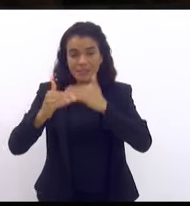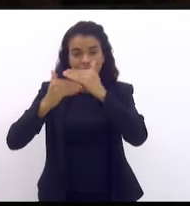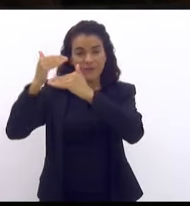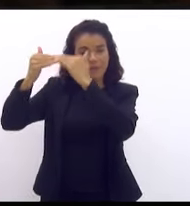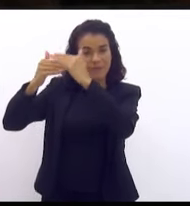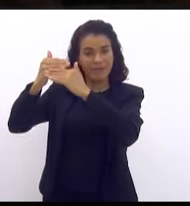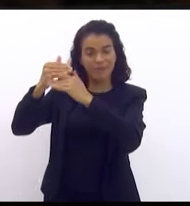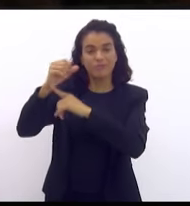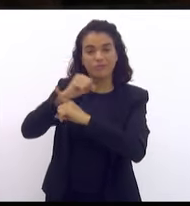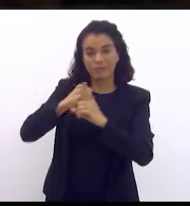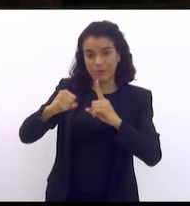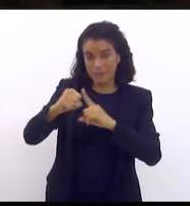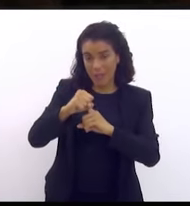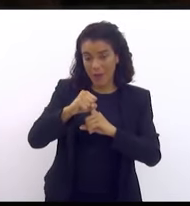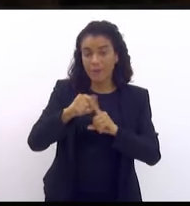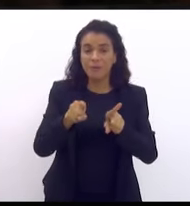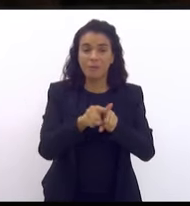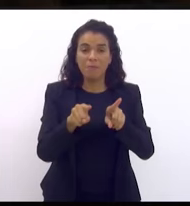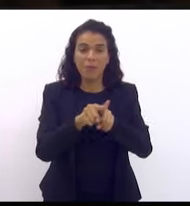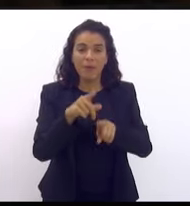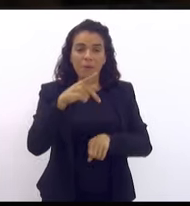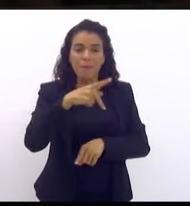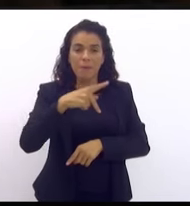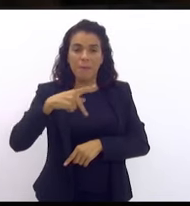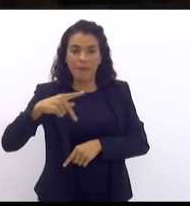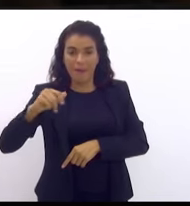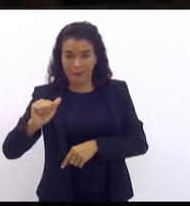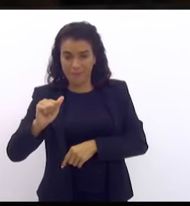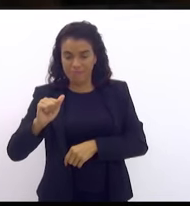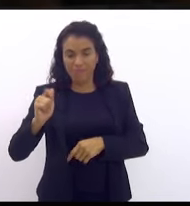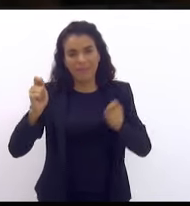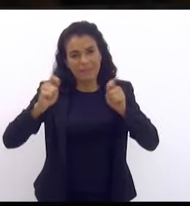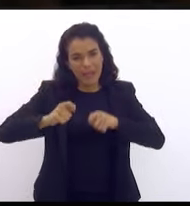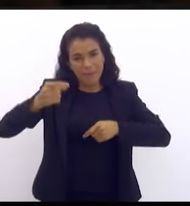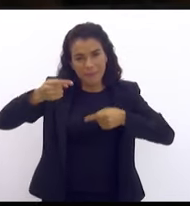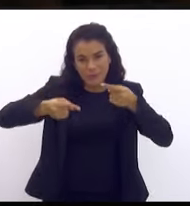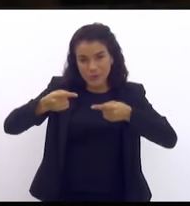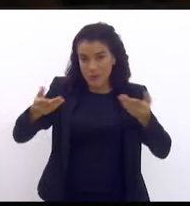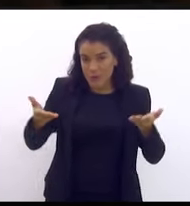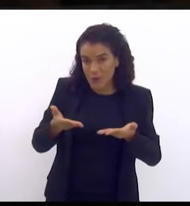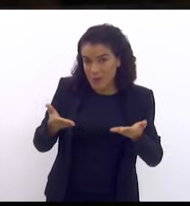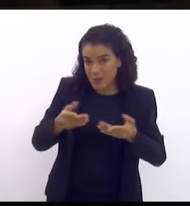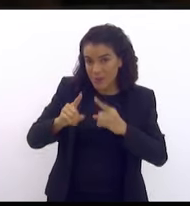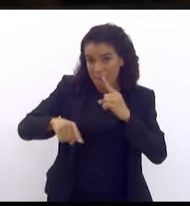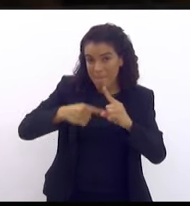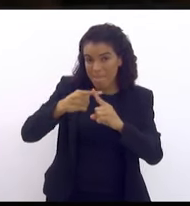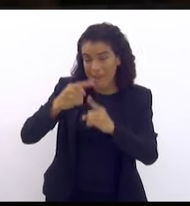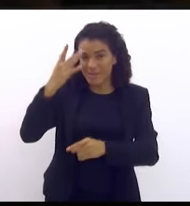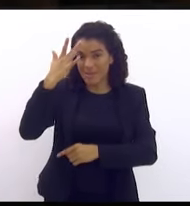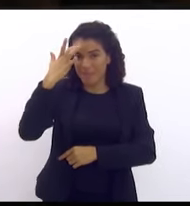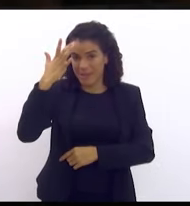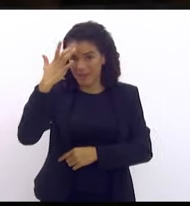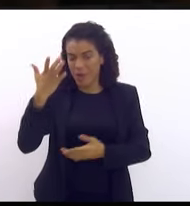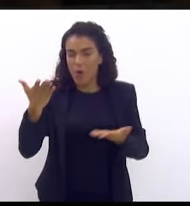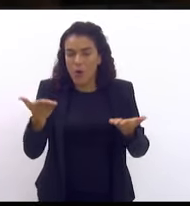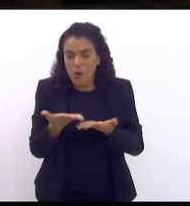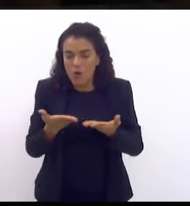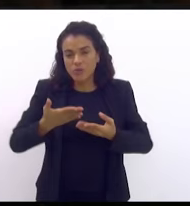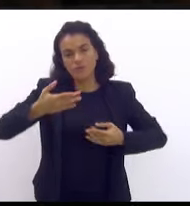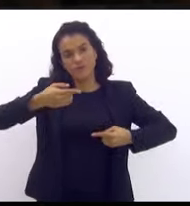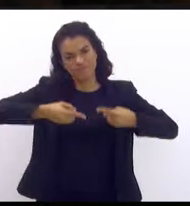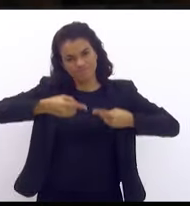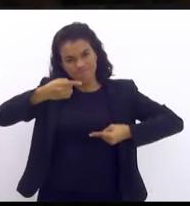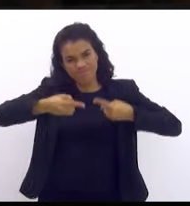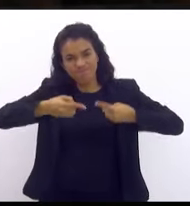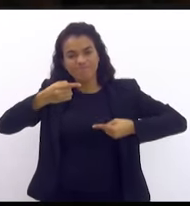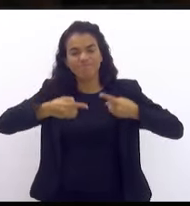PPA. Podemos discutir hoje e amanhã, como também a LOA. Hoje eu vou discutir